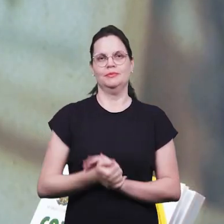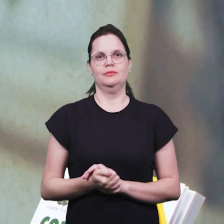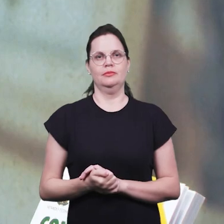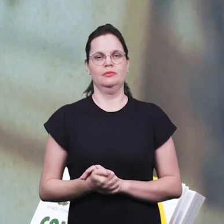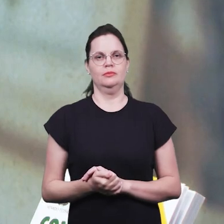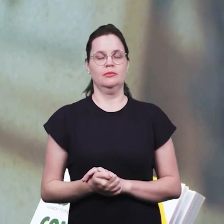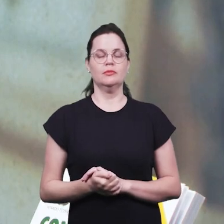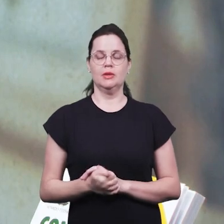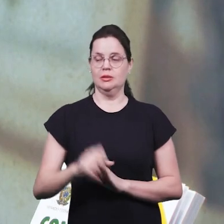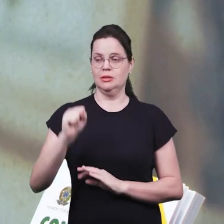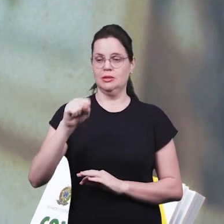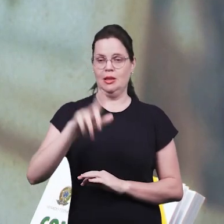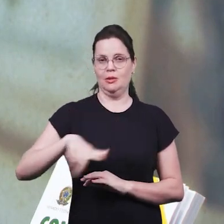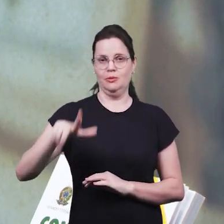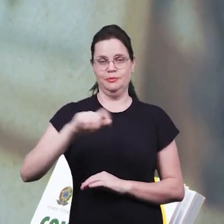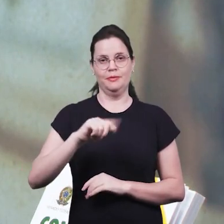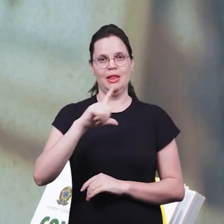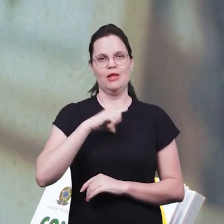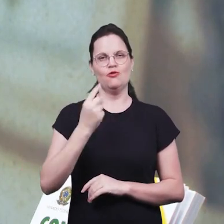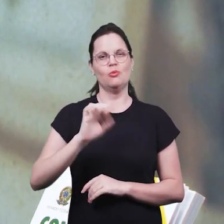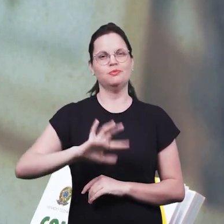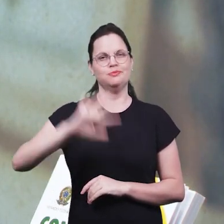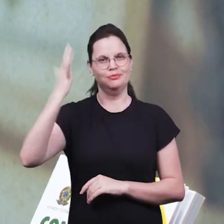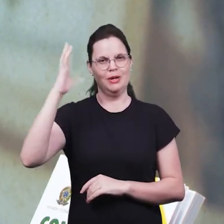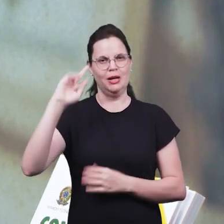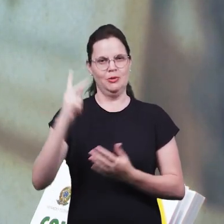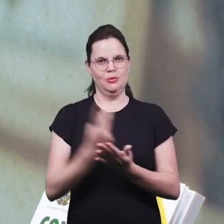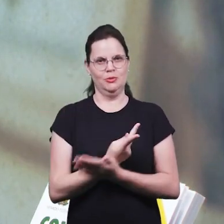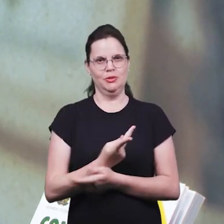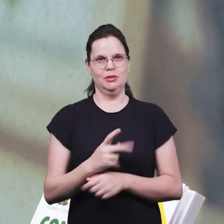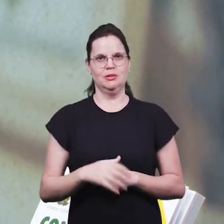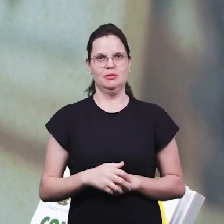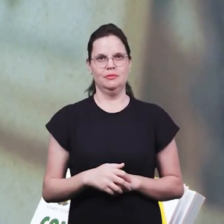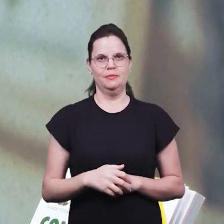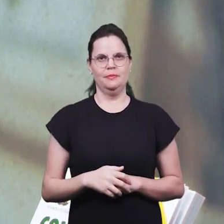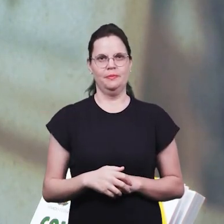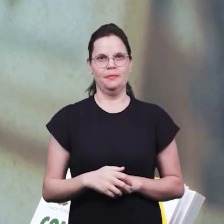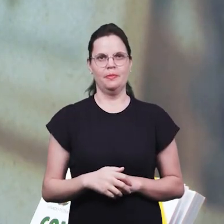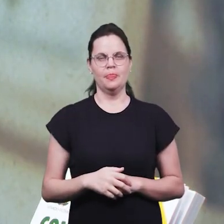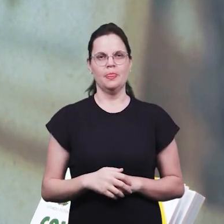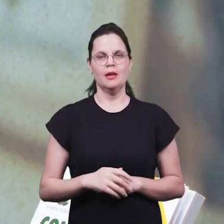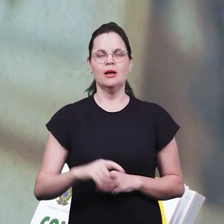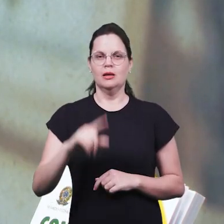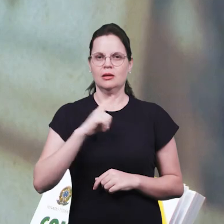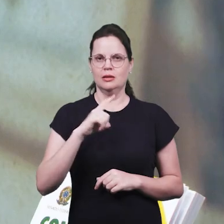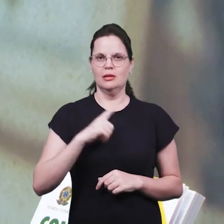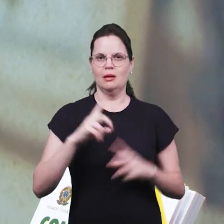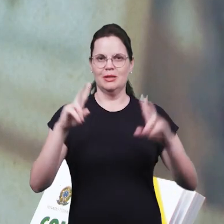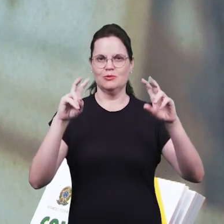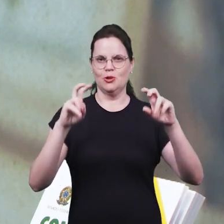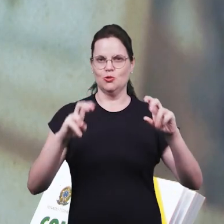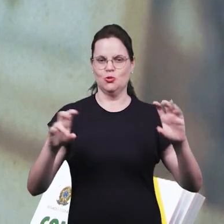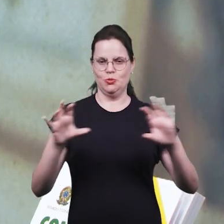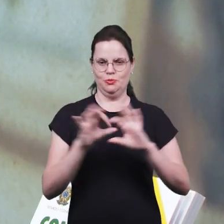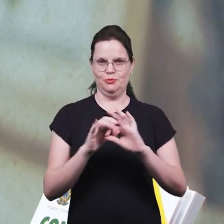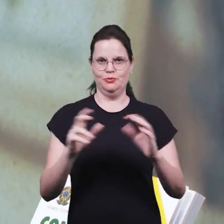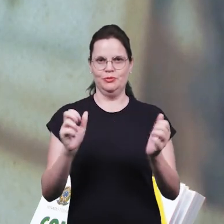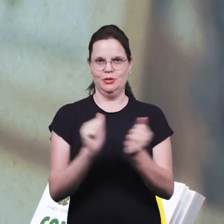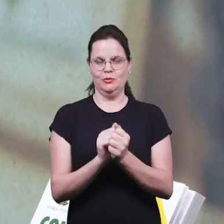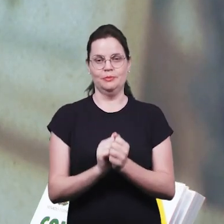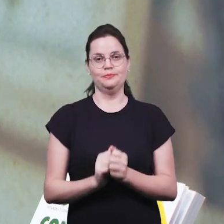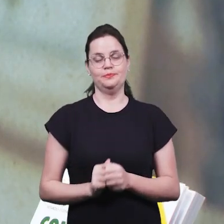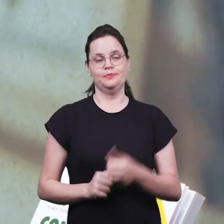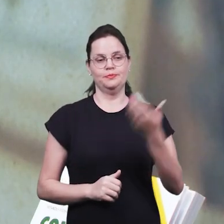Com certeza, doutor. Houve um caso específico que até envolve muitos dos assuntos que tratamos hoje aqui. Tratava-se de